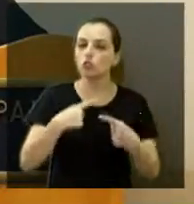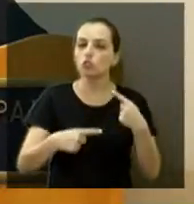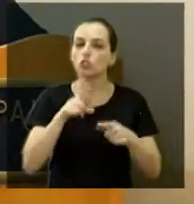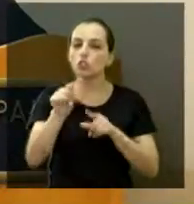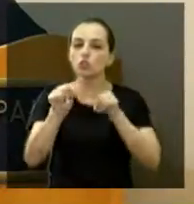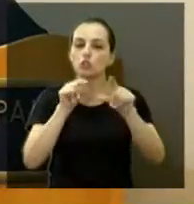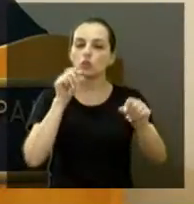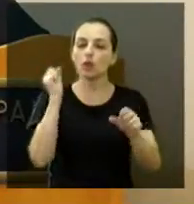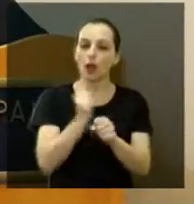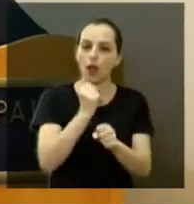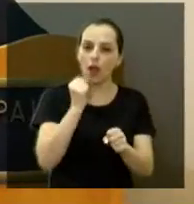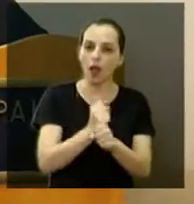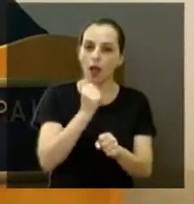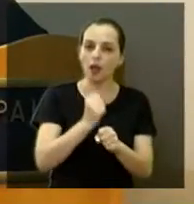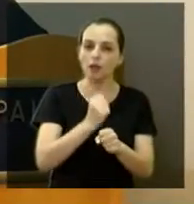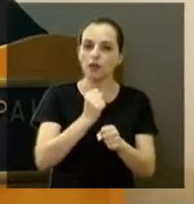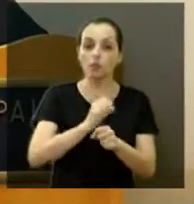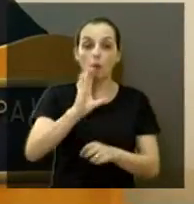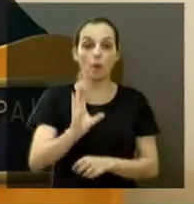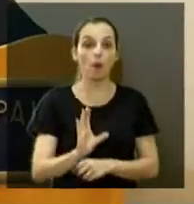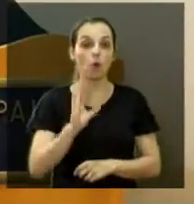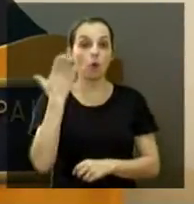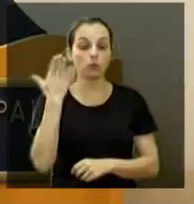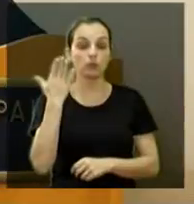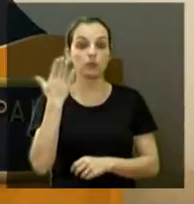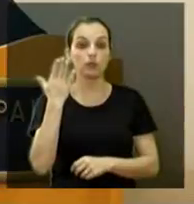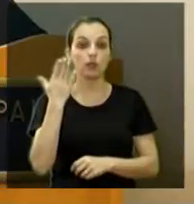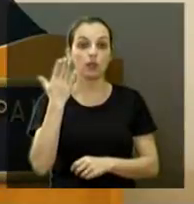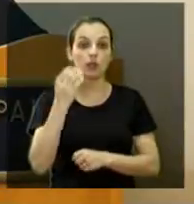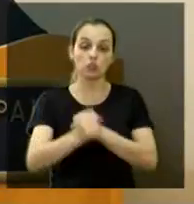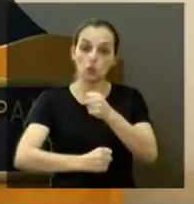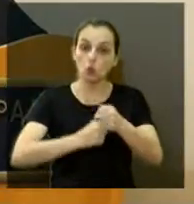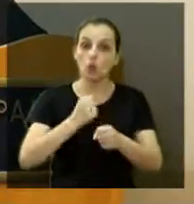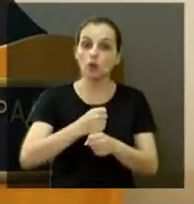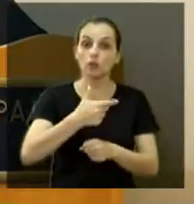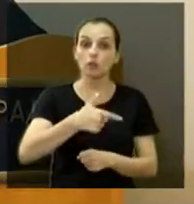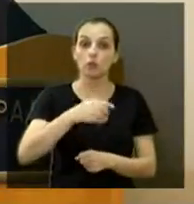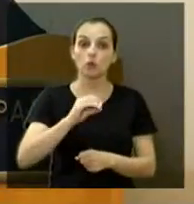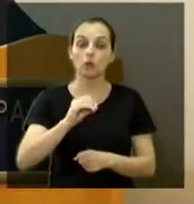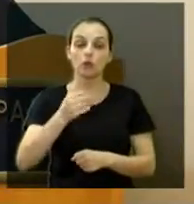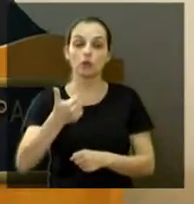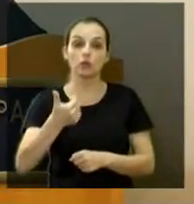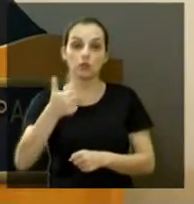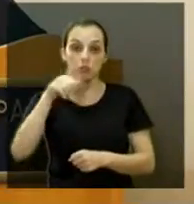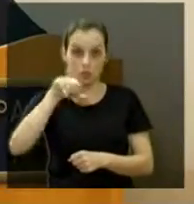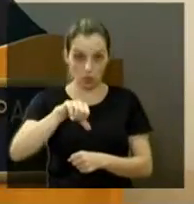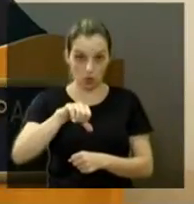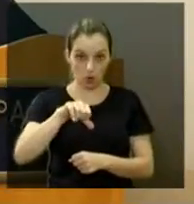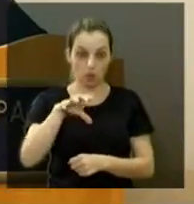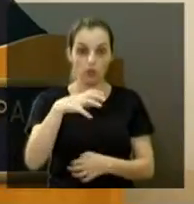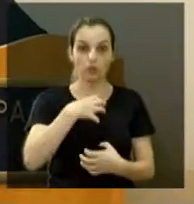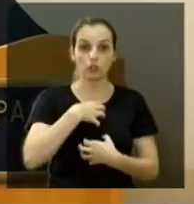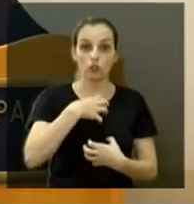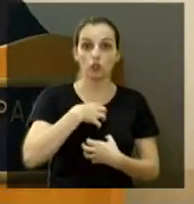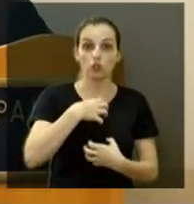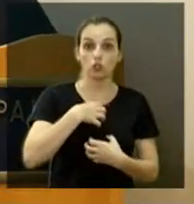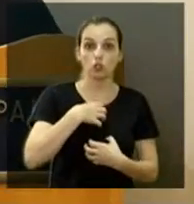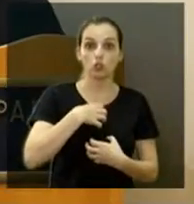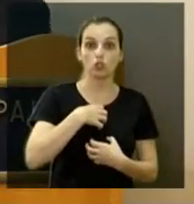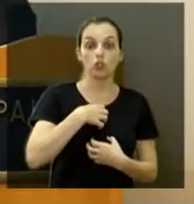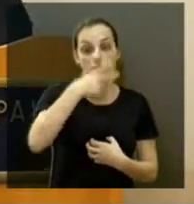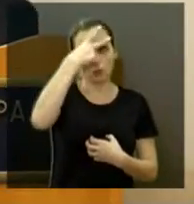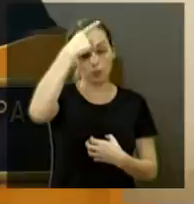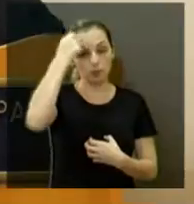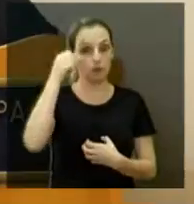realizadas no próximo ano da cidade de Araraquara. Desta forma, o nosso prefeito Edinho Silva governou a nossa cidade de